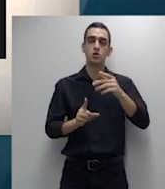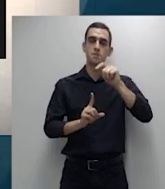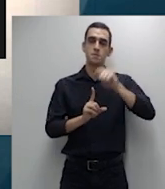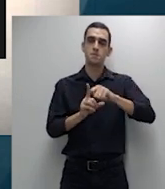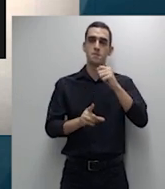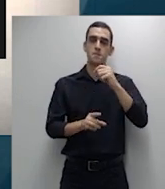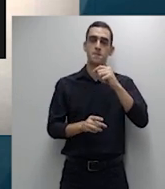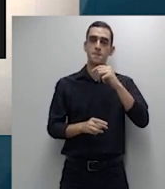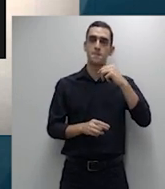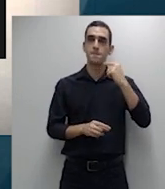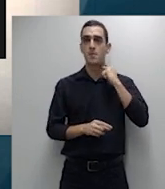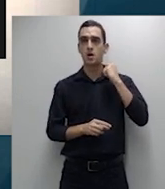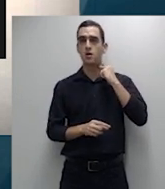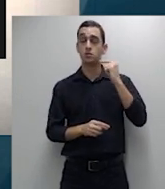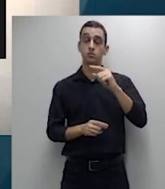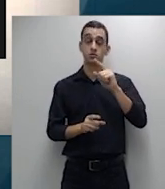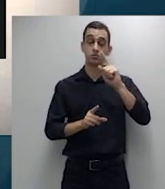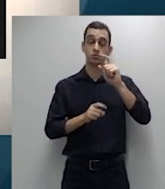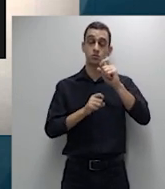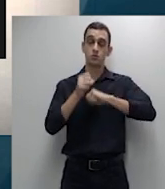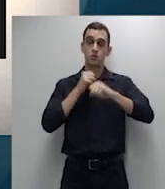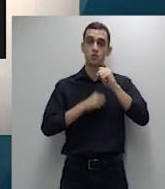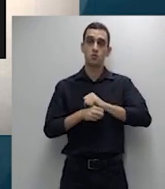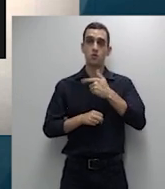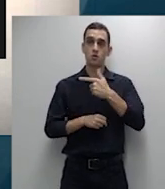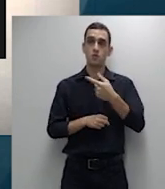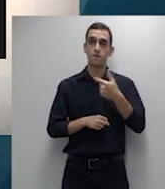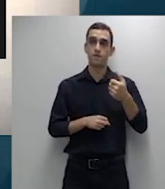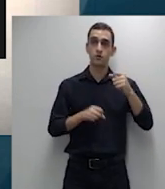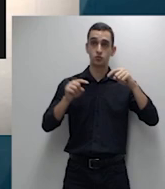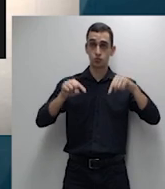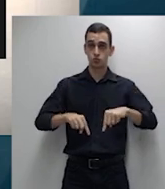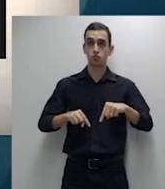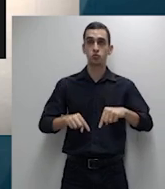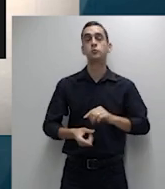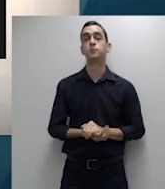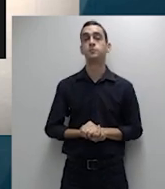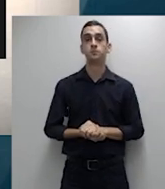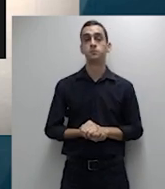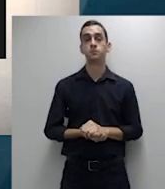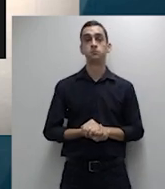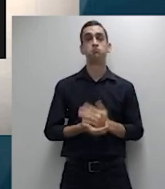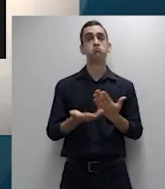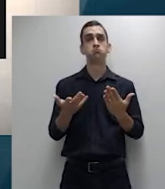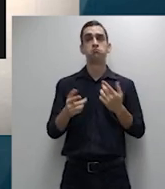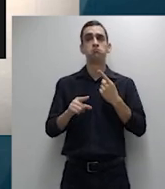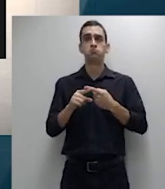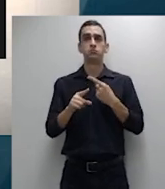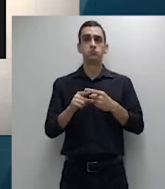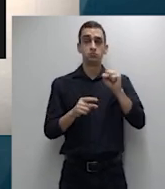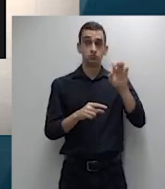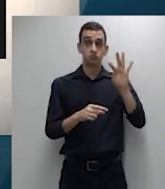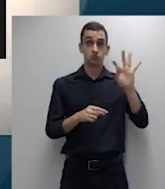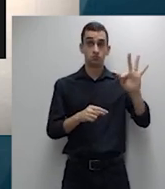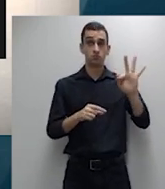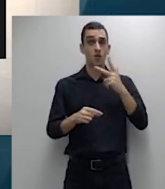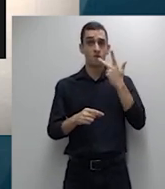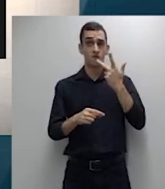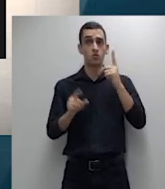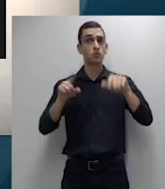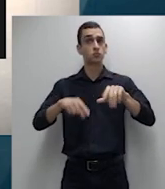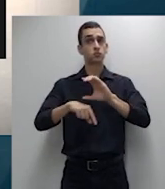último julgamento colegiado da primeira turma sobre esse tema Ah e por quê que o Supremo declarou Incondicional foi visto de